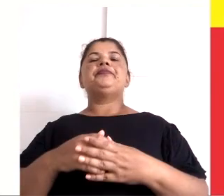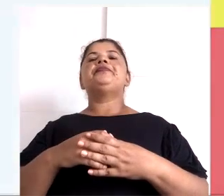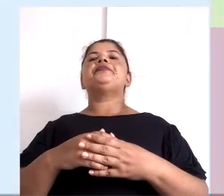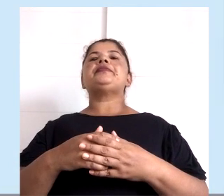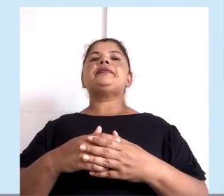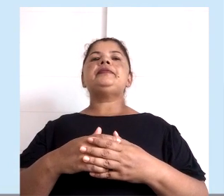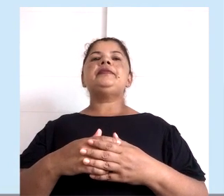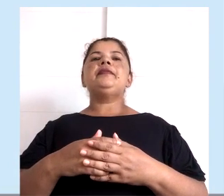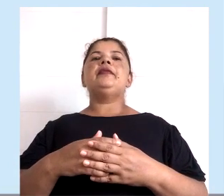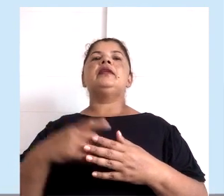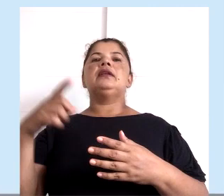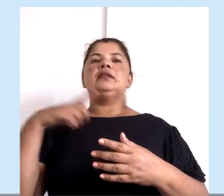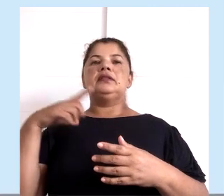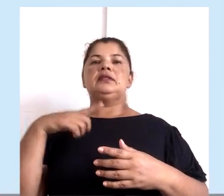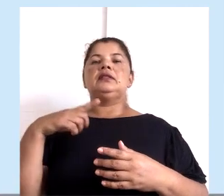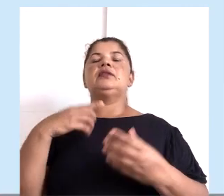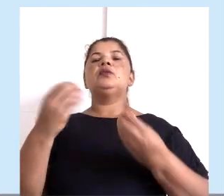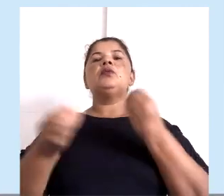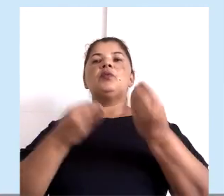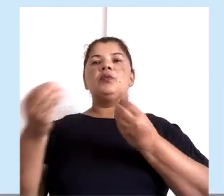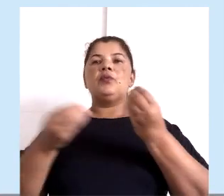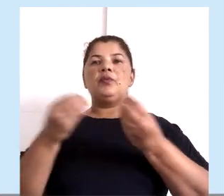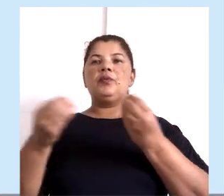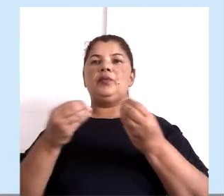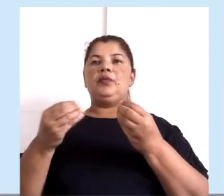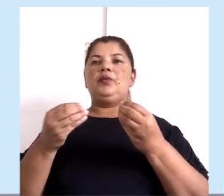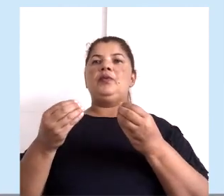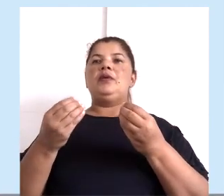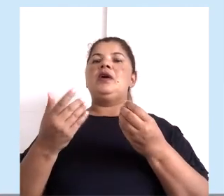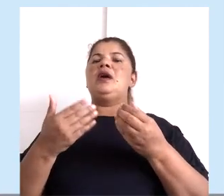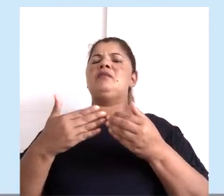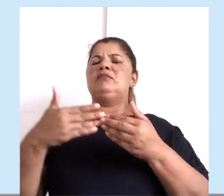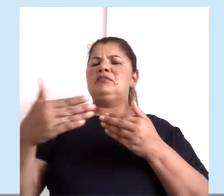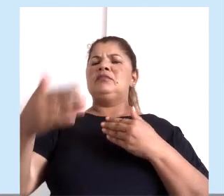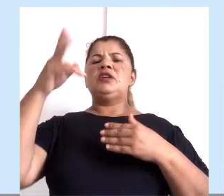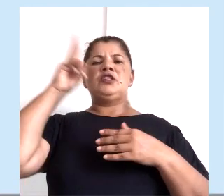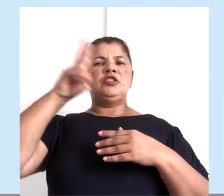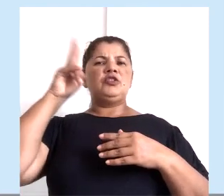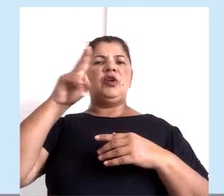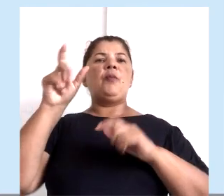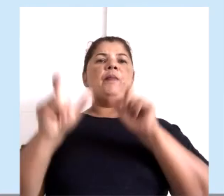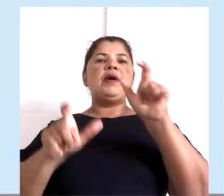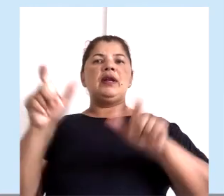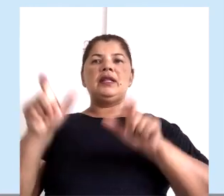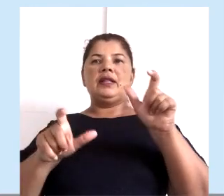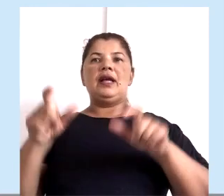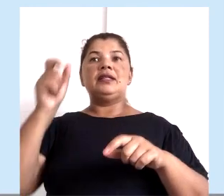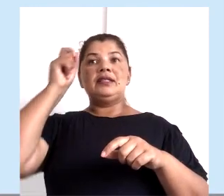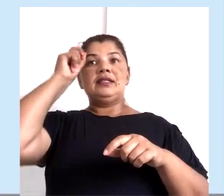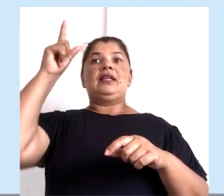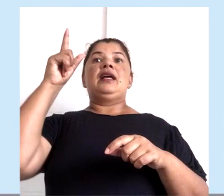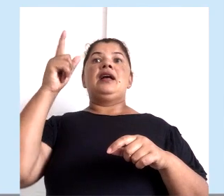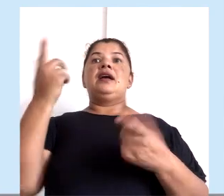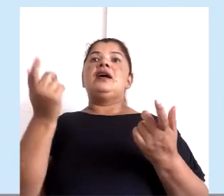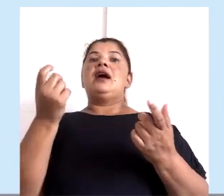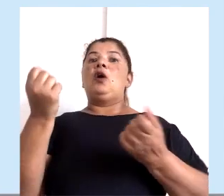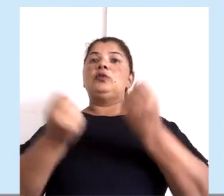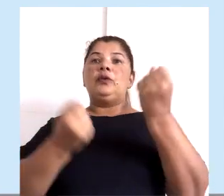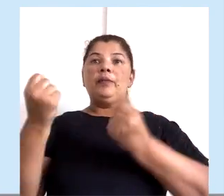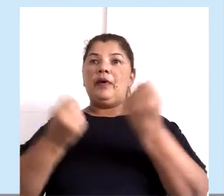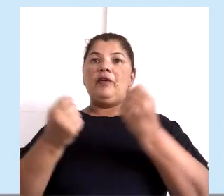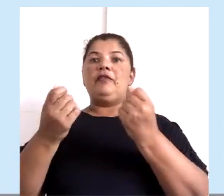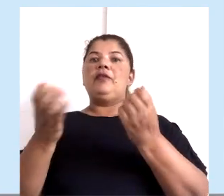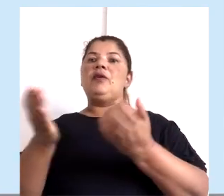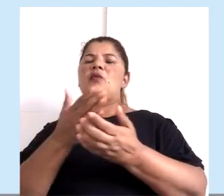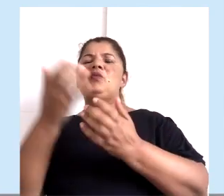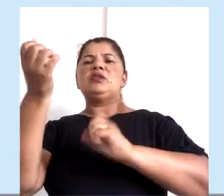gente. Sétimo ano, a gente vai ver que ao longo da história da humanidade, quando a gente inventa o automóvel, muitas